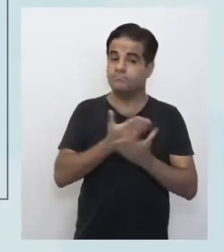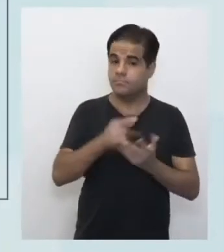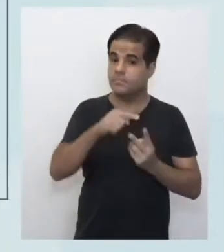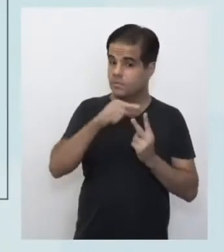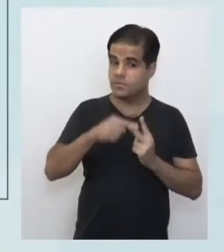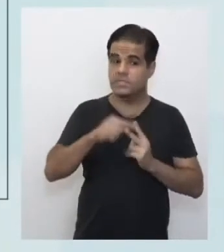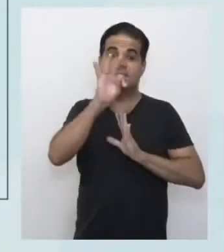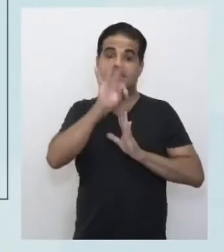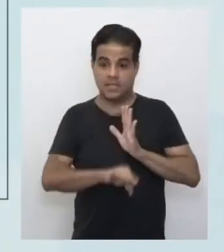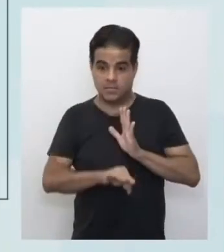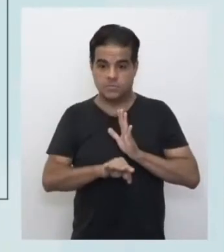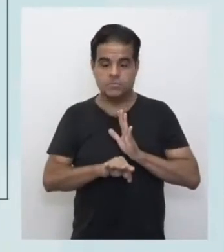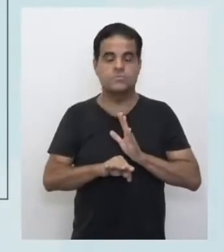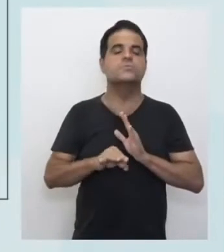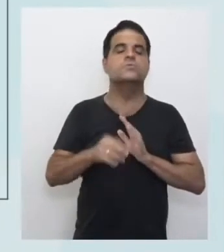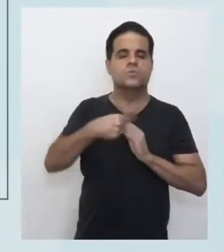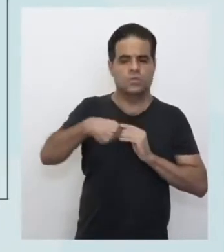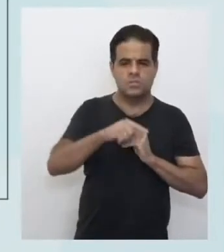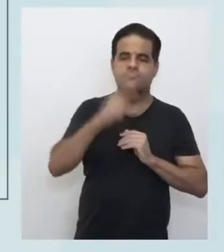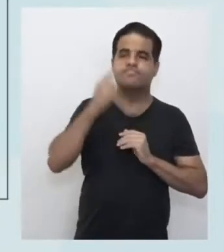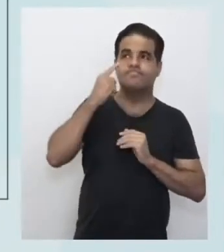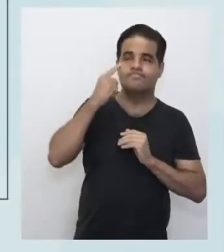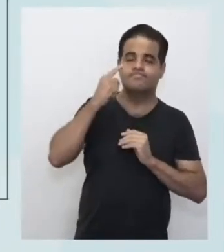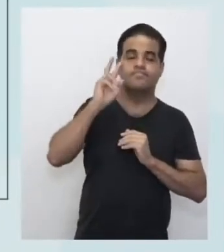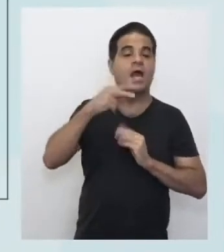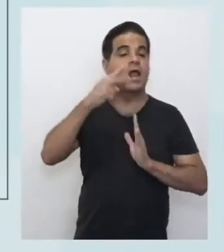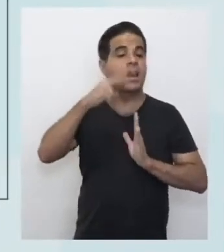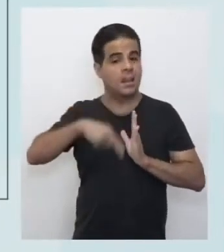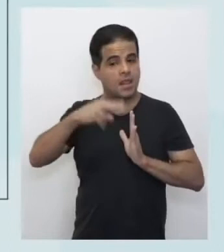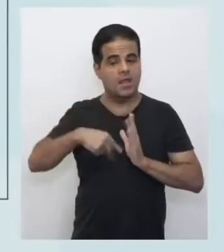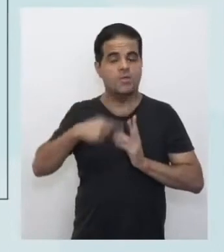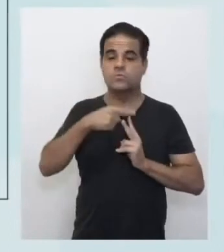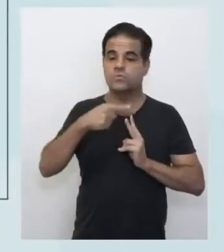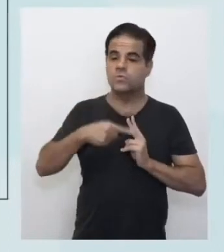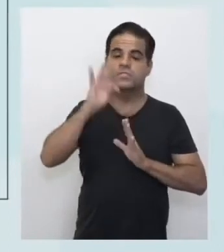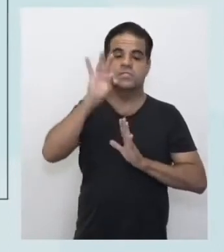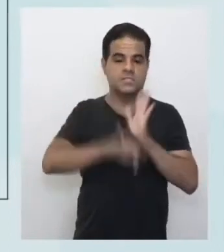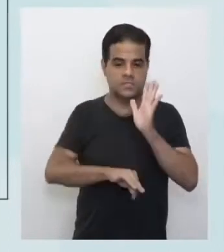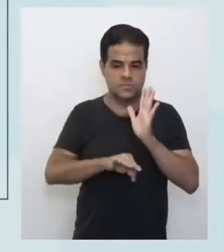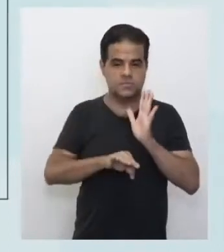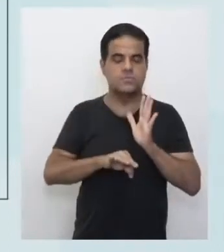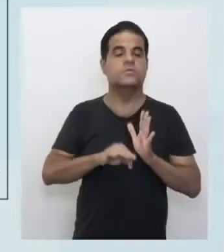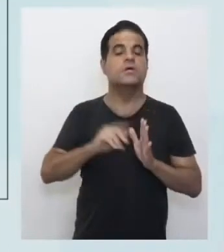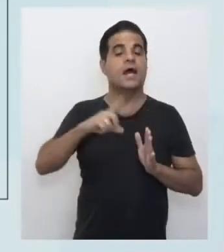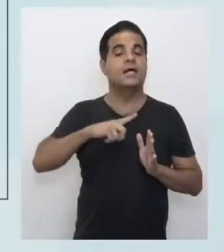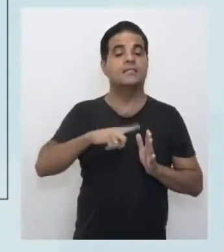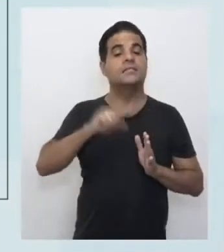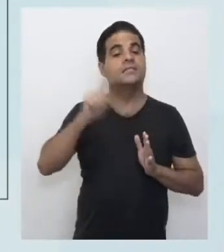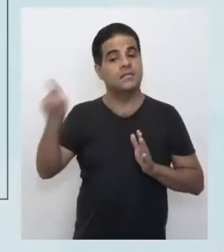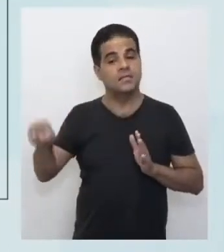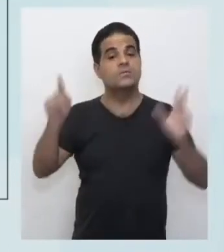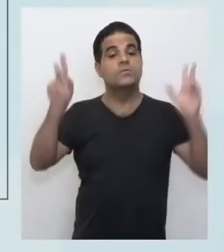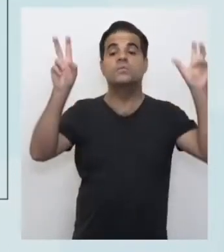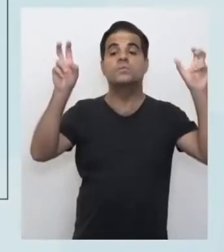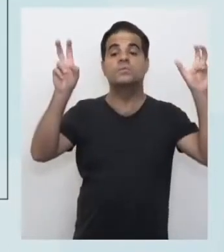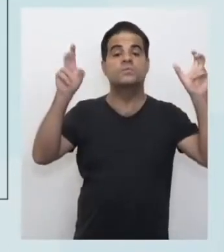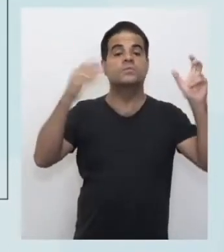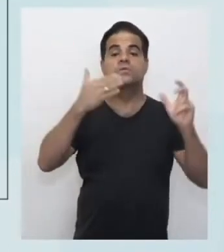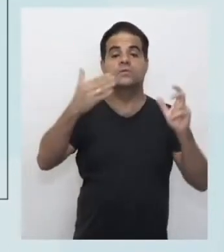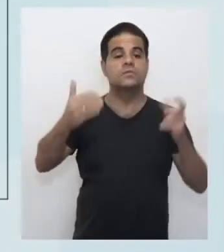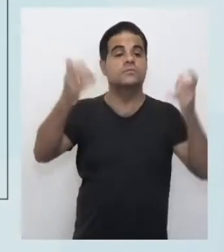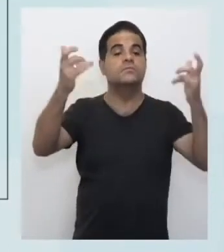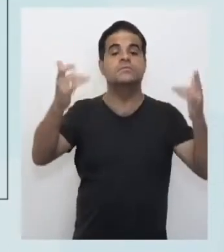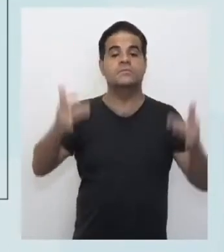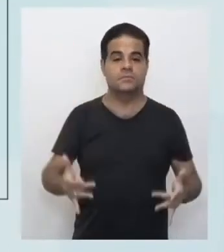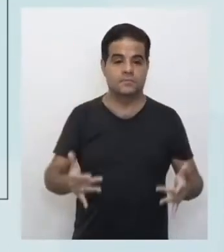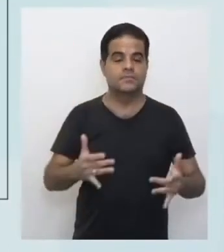dois textos, a gente vai fazer a leitura dos dois textos e aí tem ali o enunciado, ó. Take a